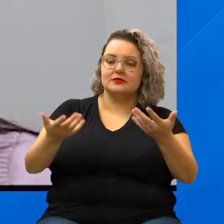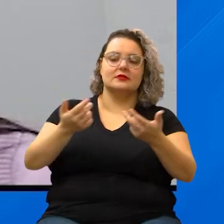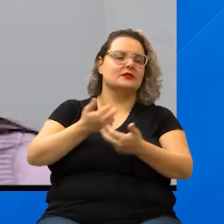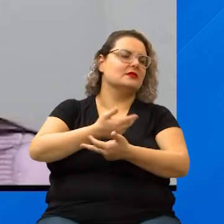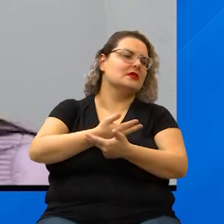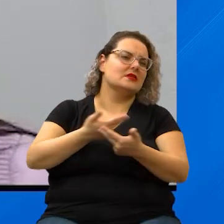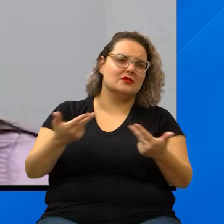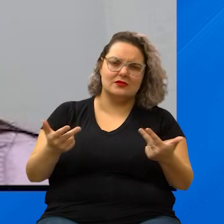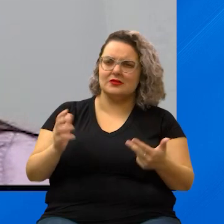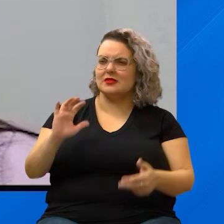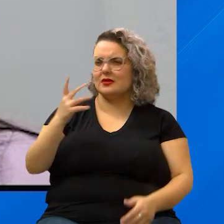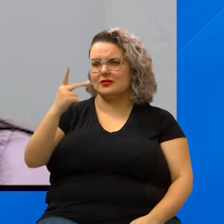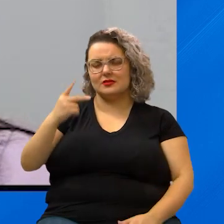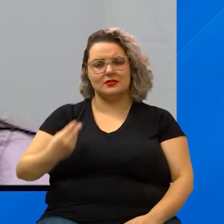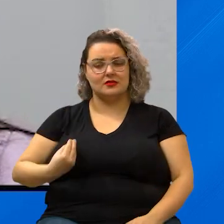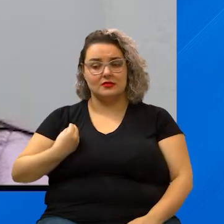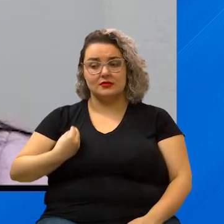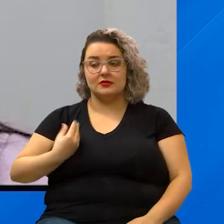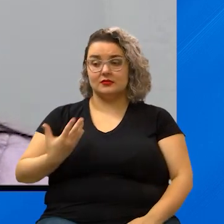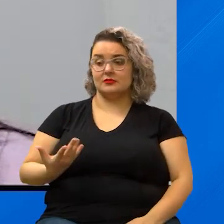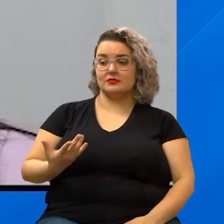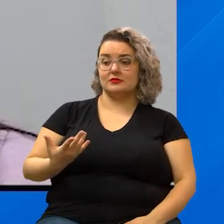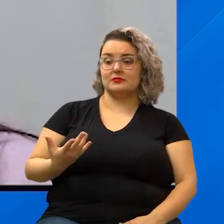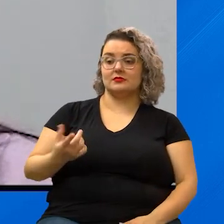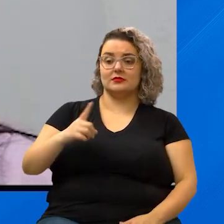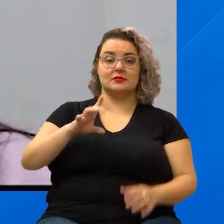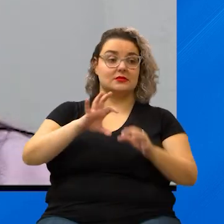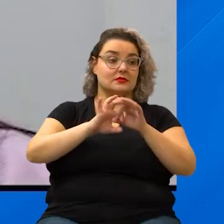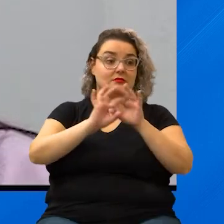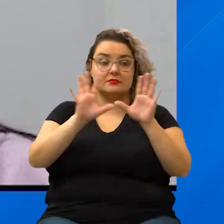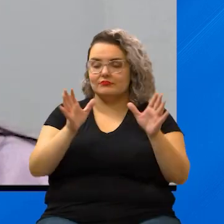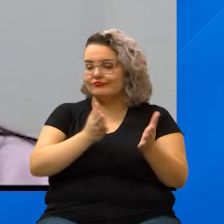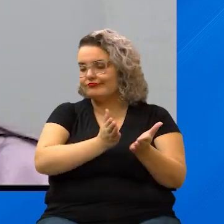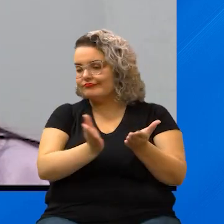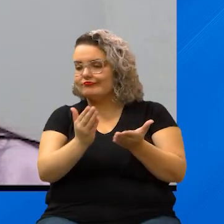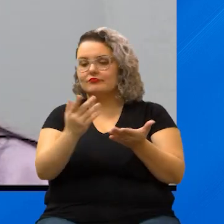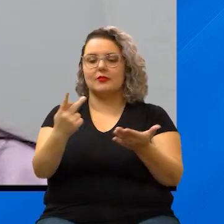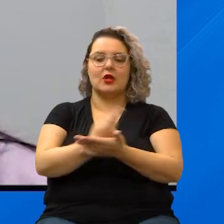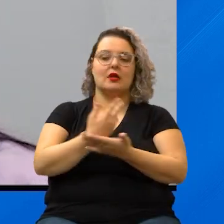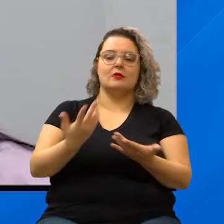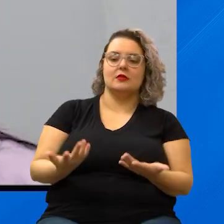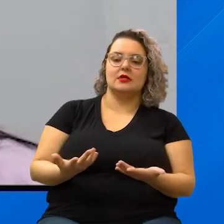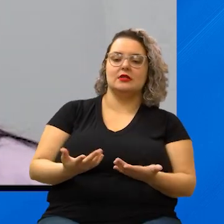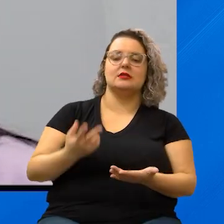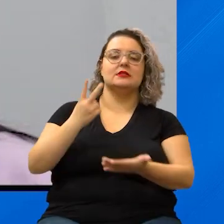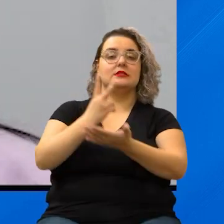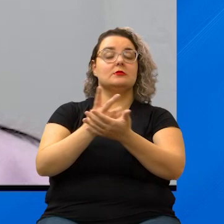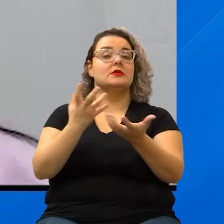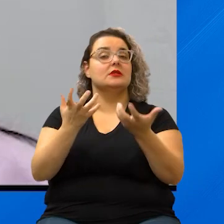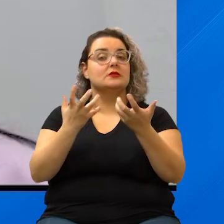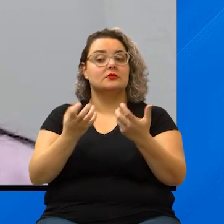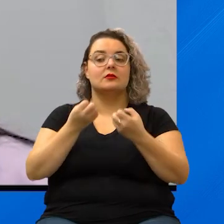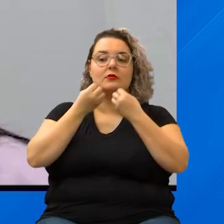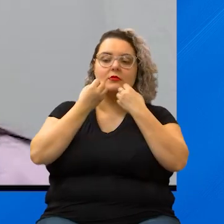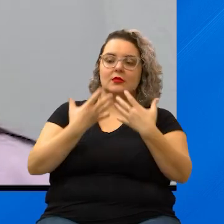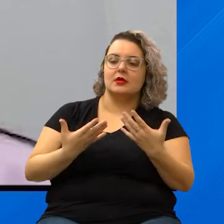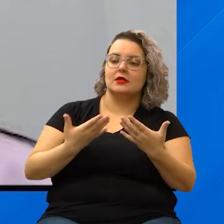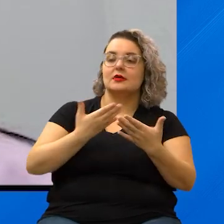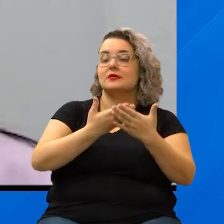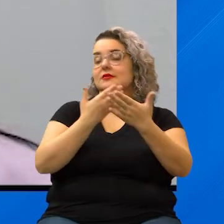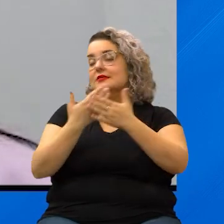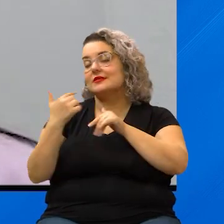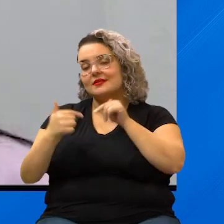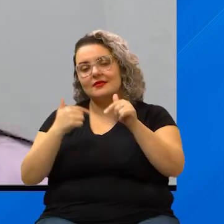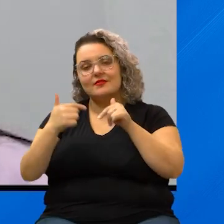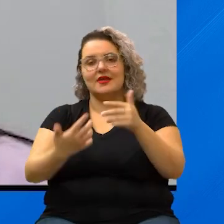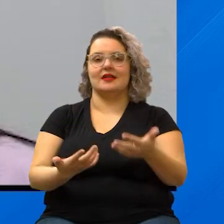para cima. E tantas coisas aconteceram na sua vida. E você não se deixou, sabe, ir pro caminho errado. Você sempre quis o bem, você sempre